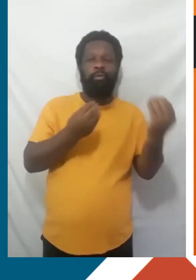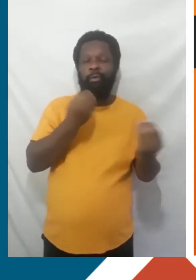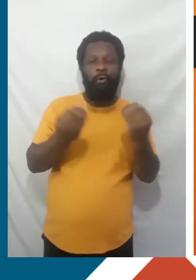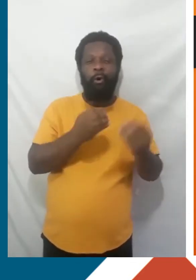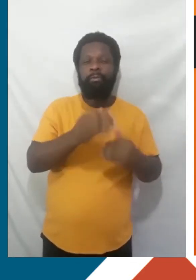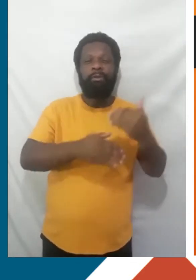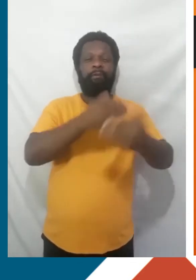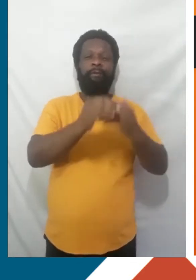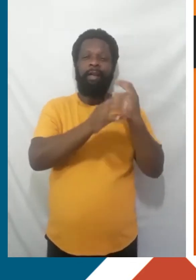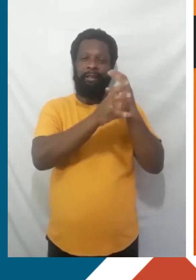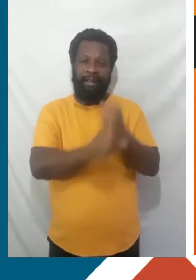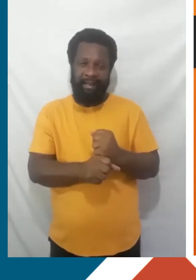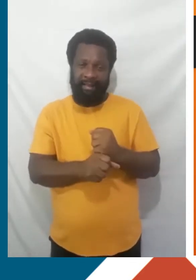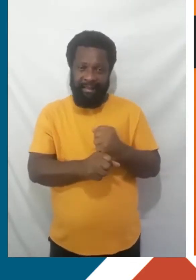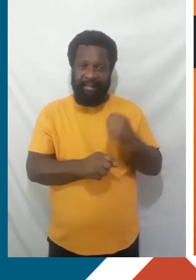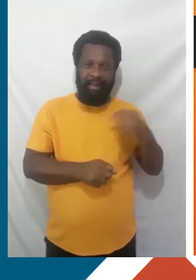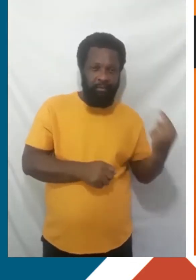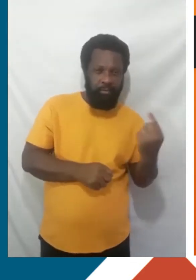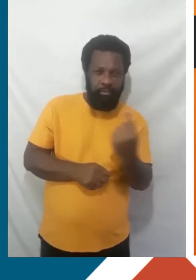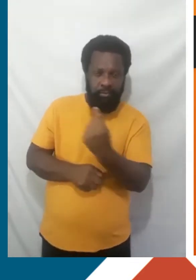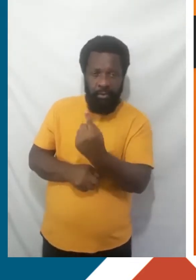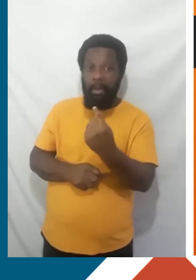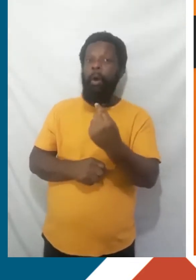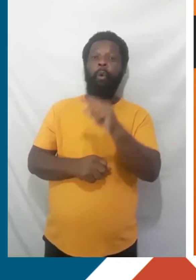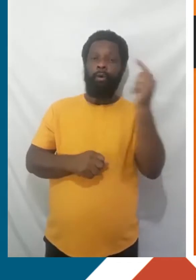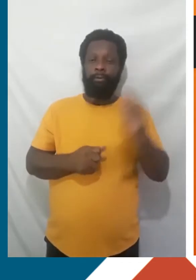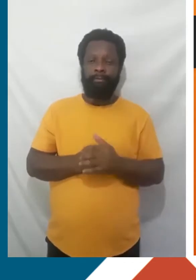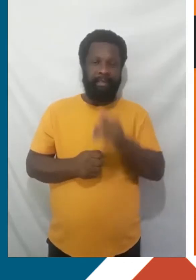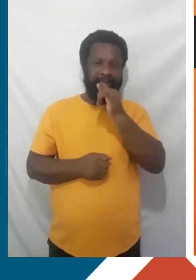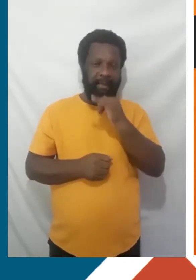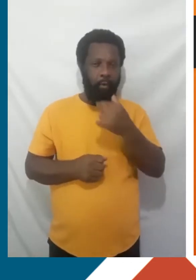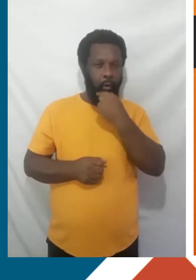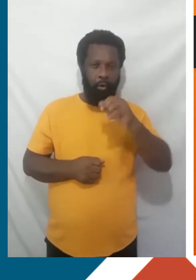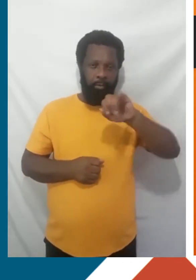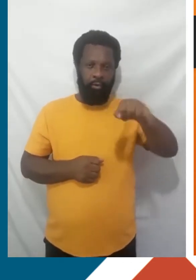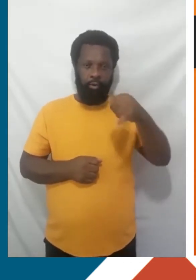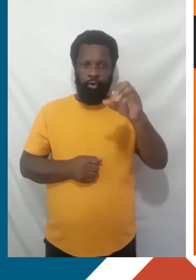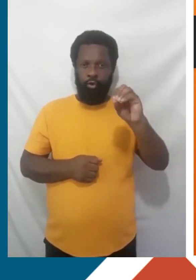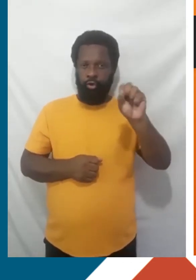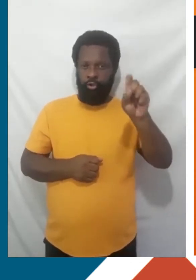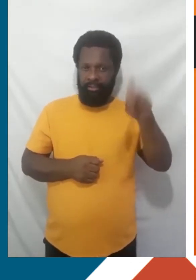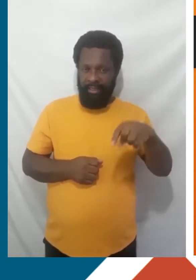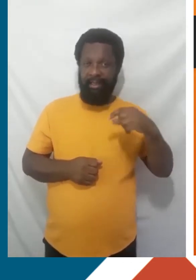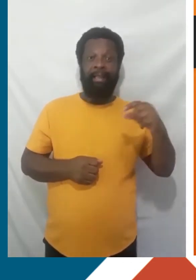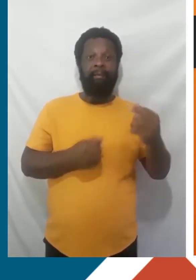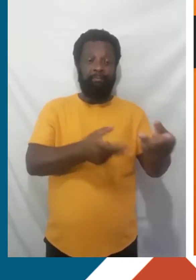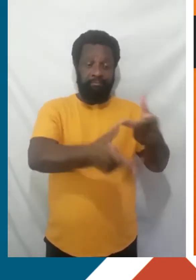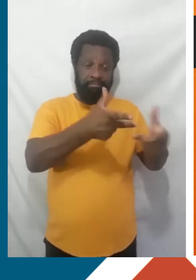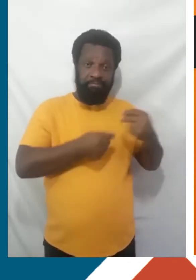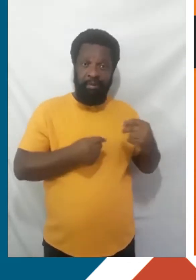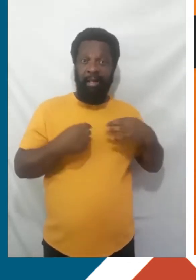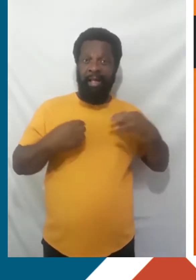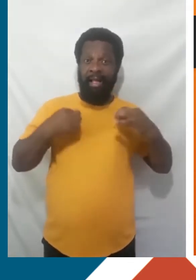de desenvolver essa contagem, além da contagem pela enumeração. José ganhou 3 bermudas de presente no seu